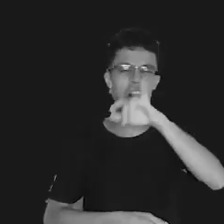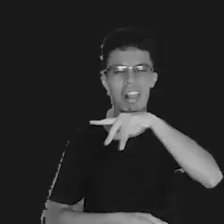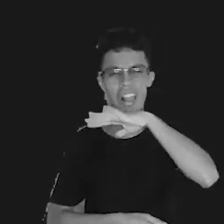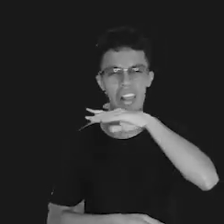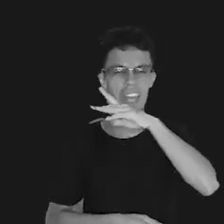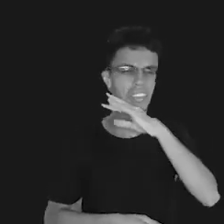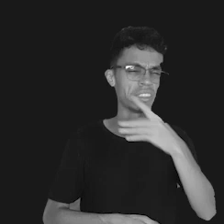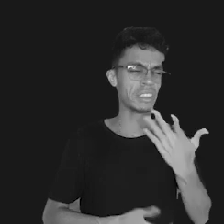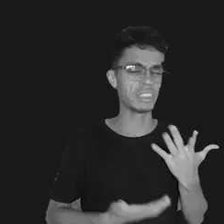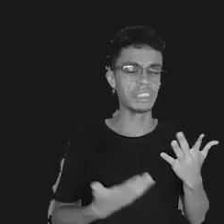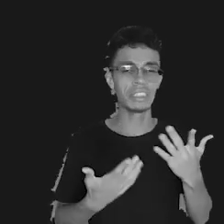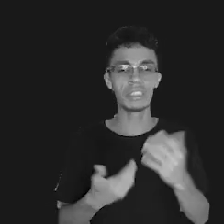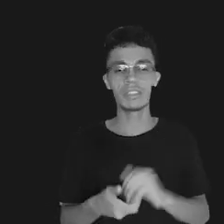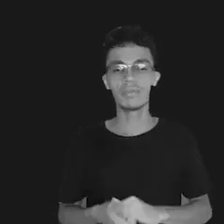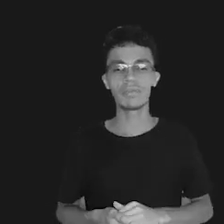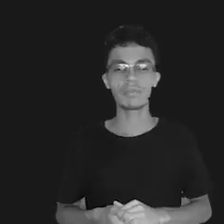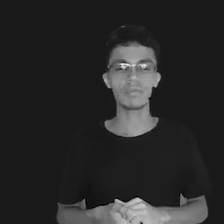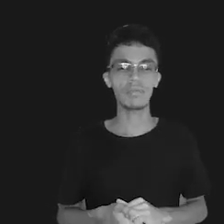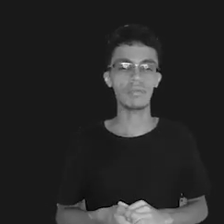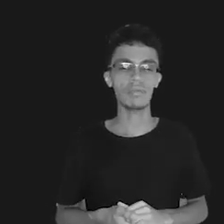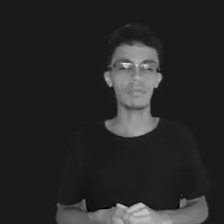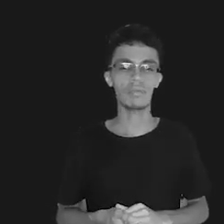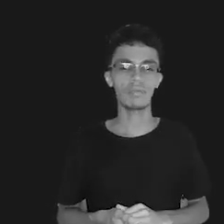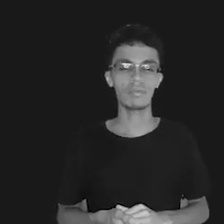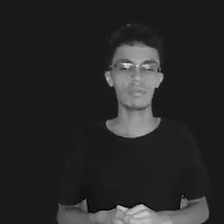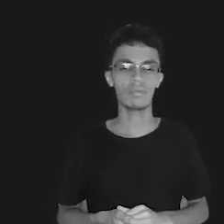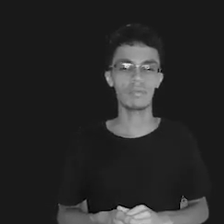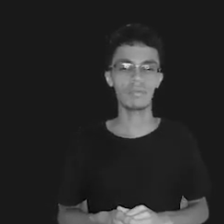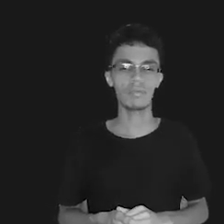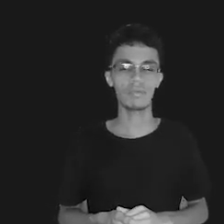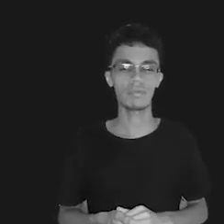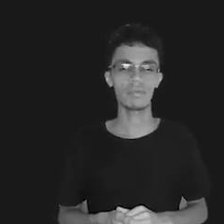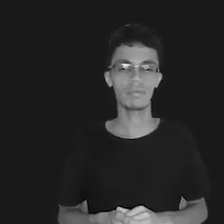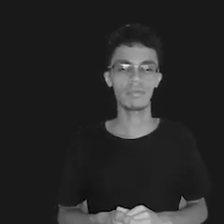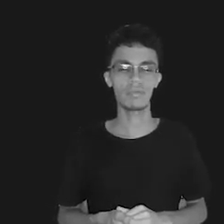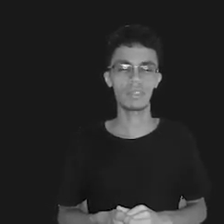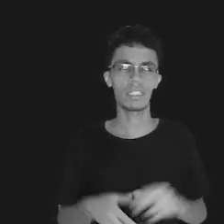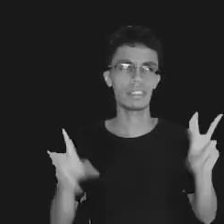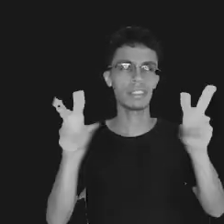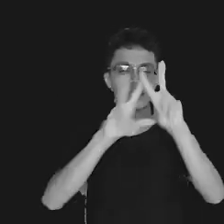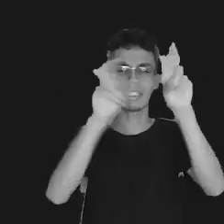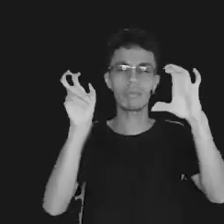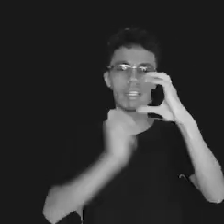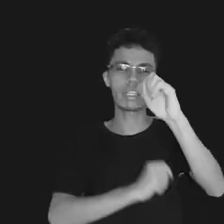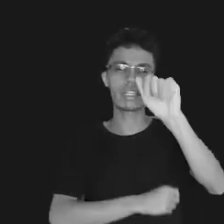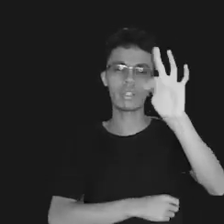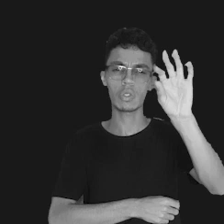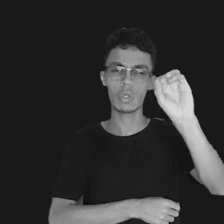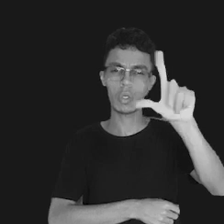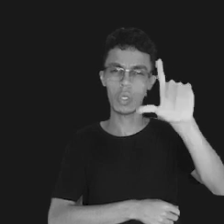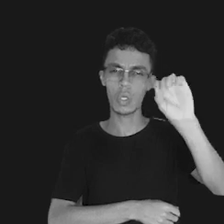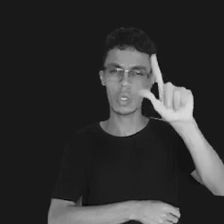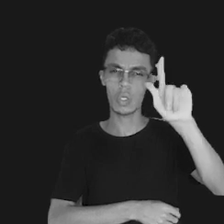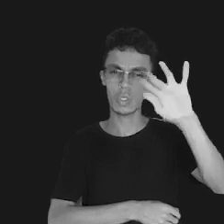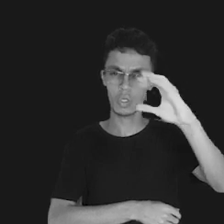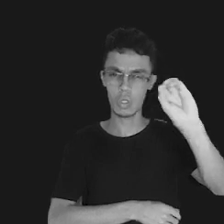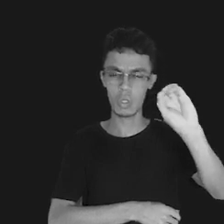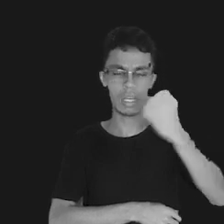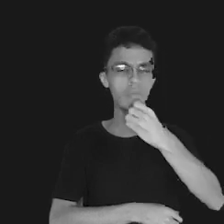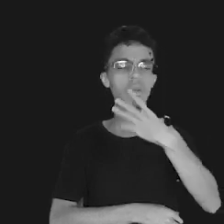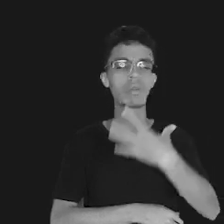homens são seres escatológicos. Esse tema é ótimo para discorrer.